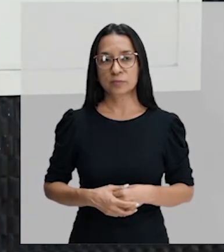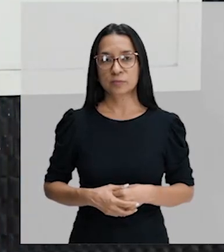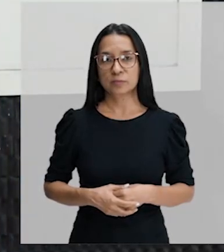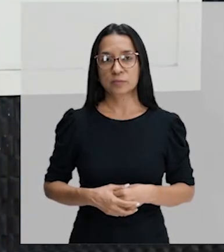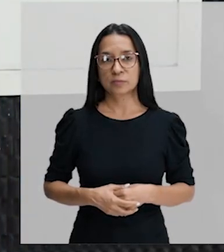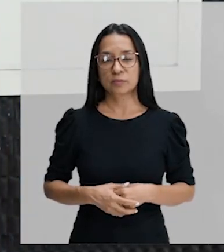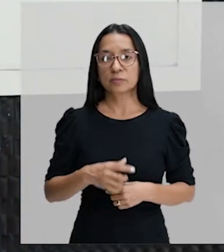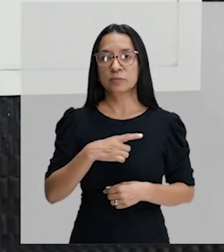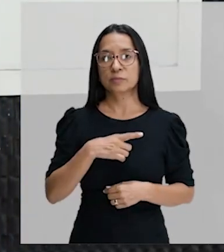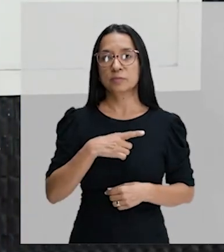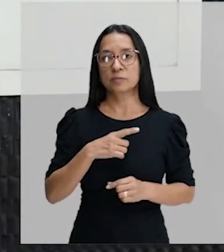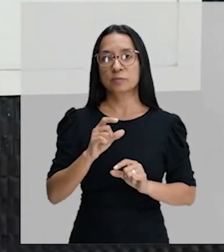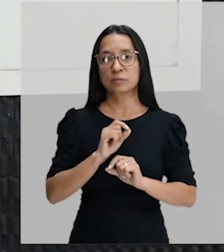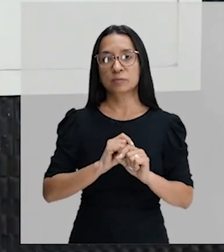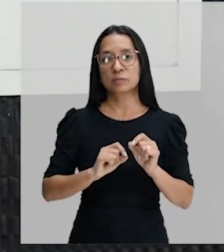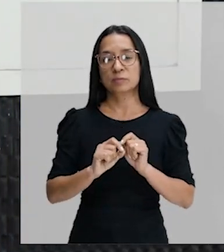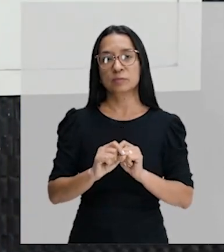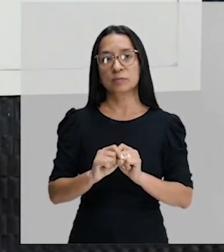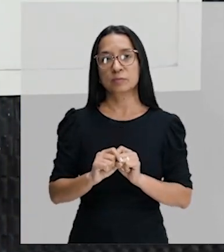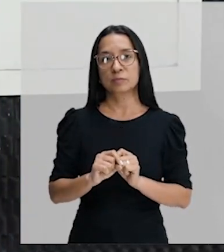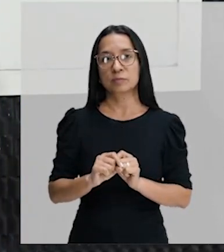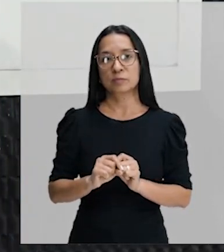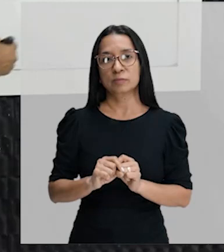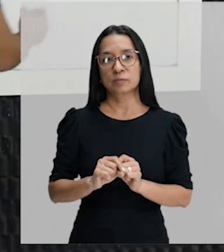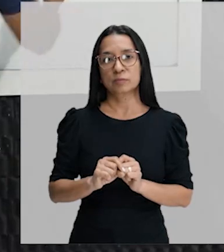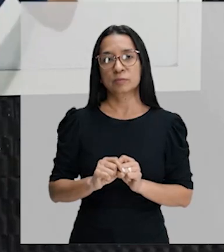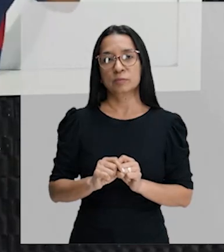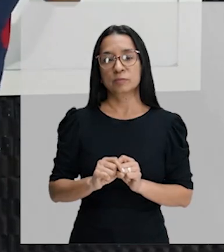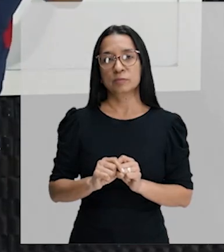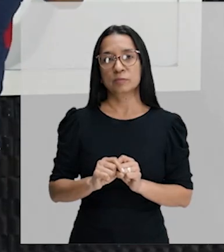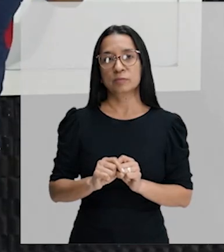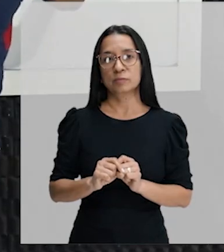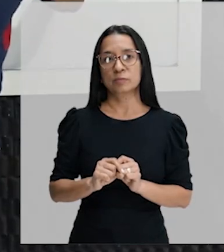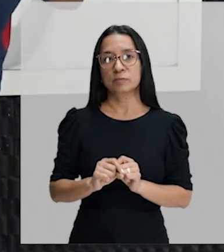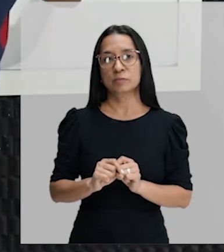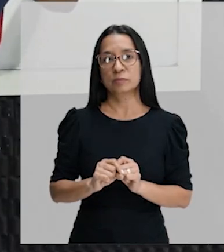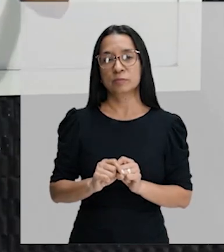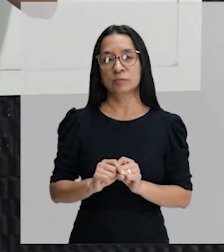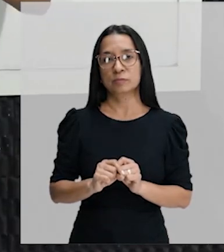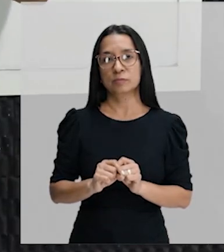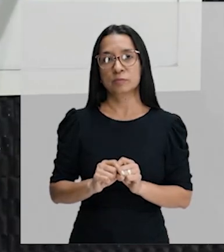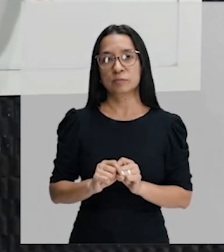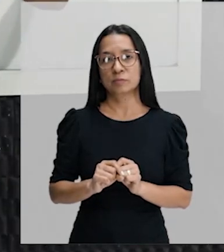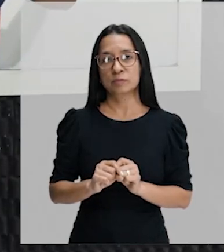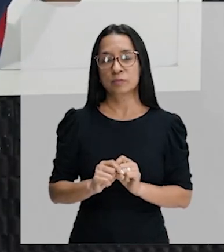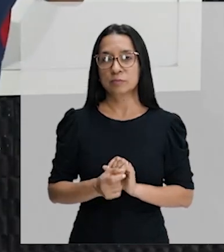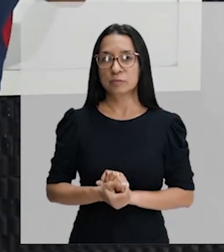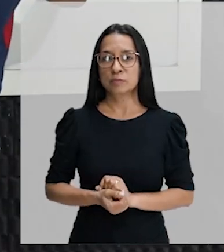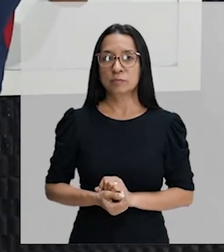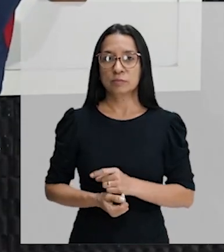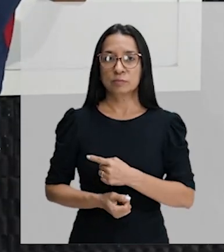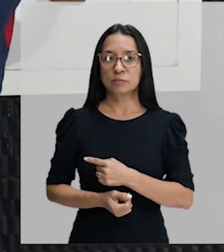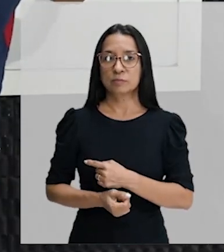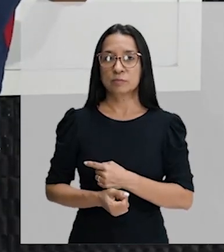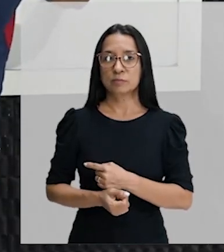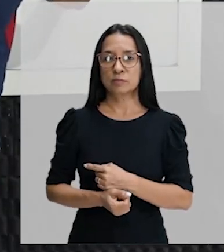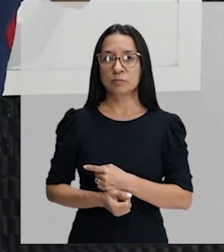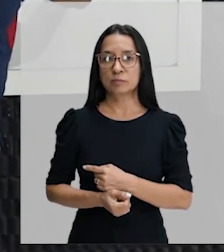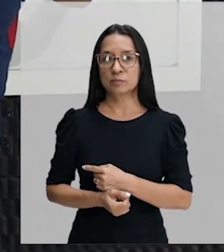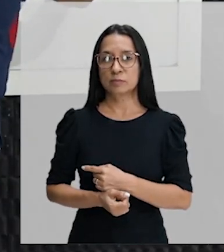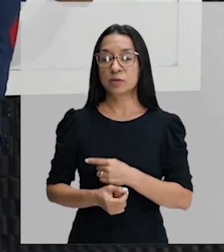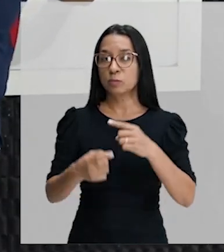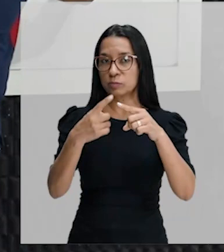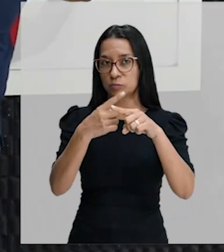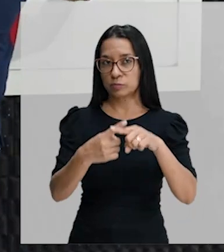Então nós temos aqui 2 vezes 1 dá 2. 1 vezes 7 dá 7. Vem para cá